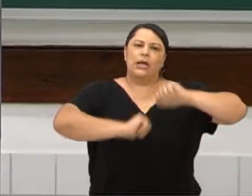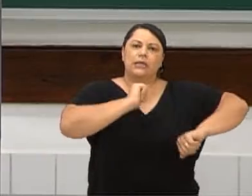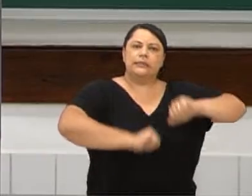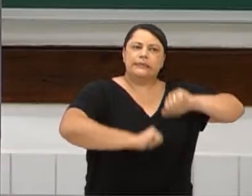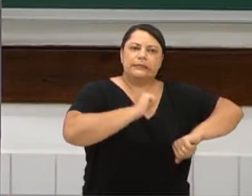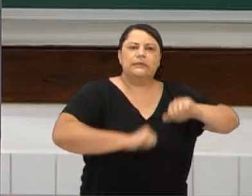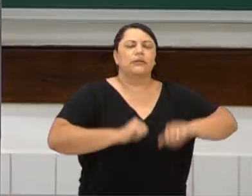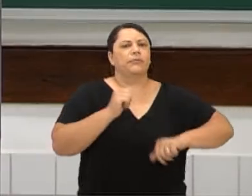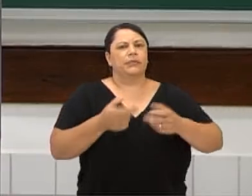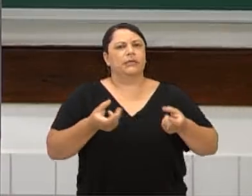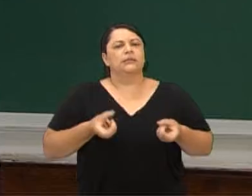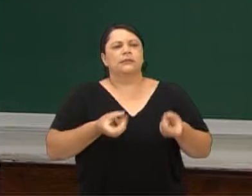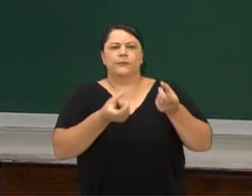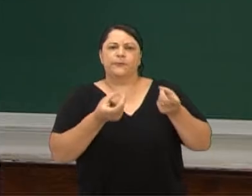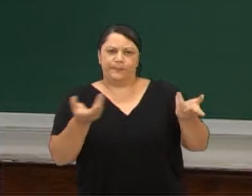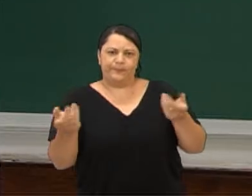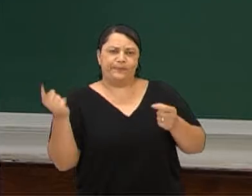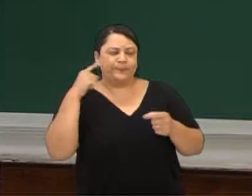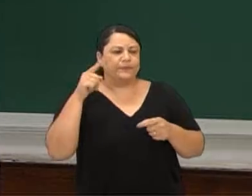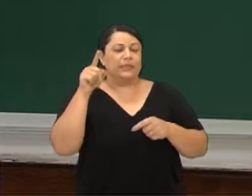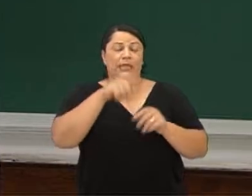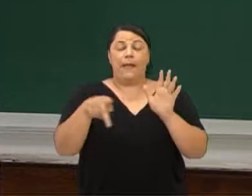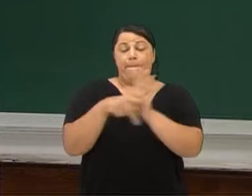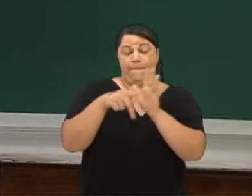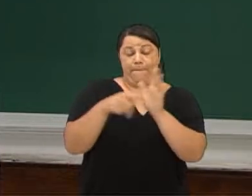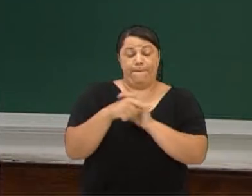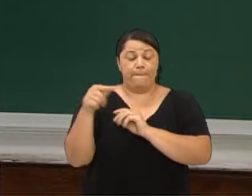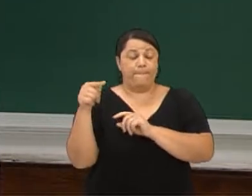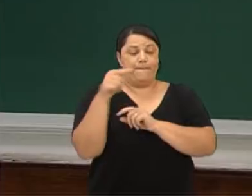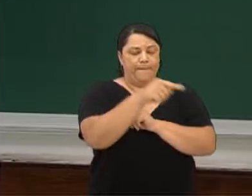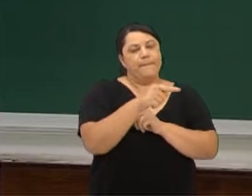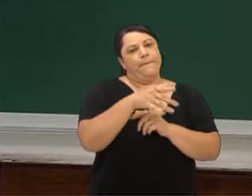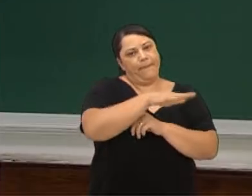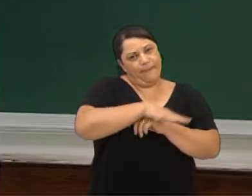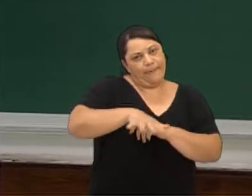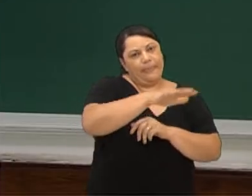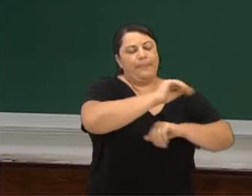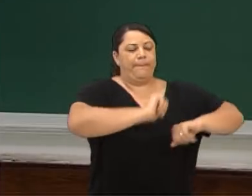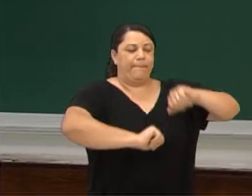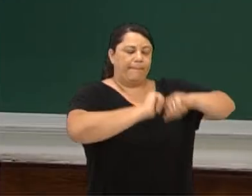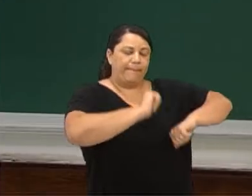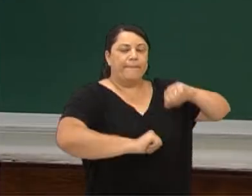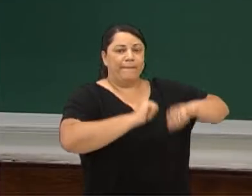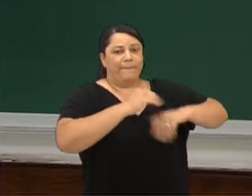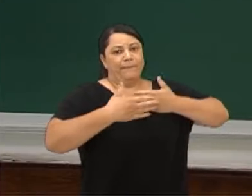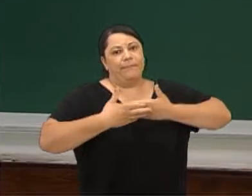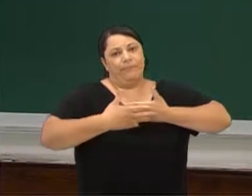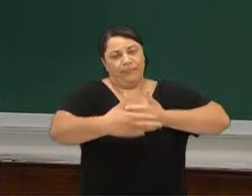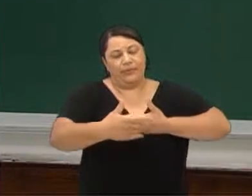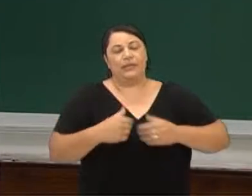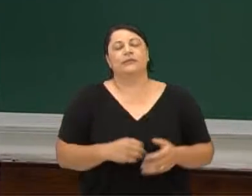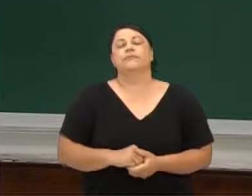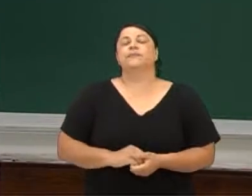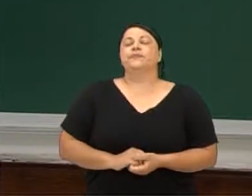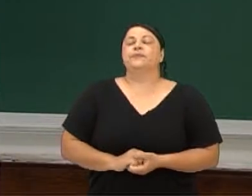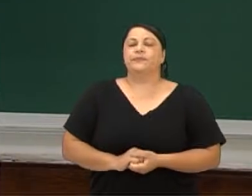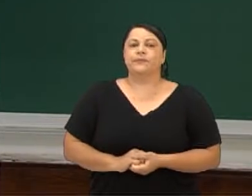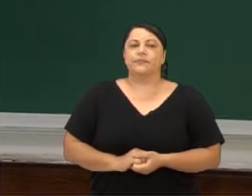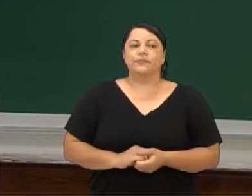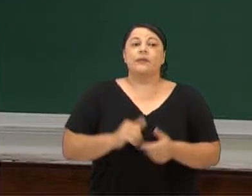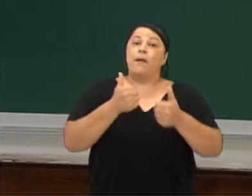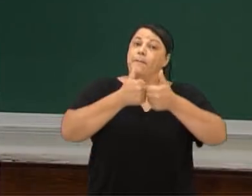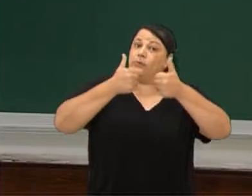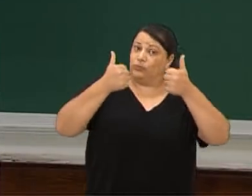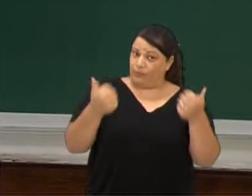indústrias, favorecendo esse setor industrial e, consequentemente, essas indústrias e seus proprietários. Muito